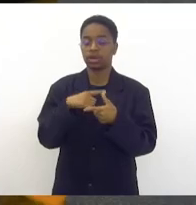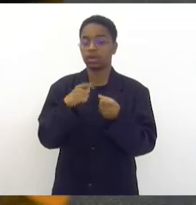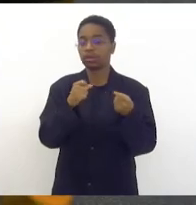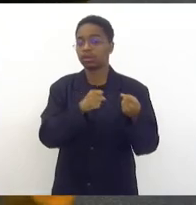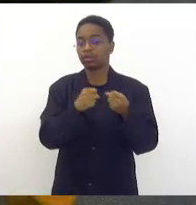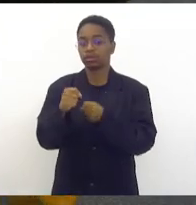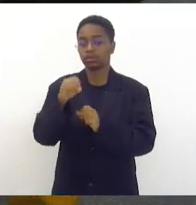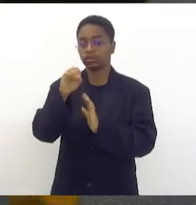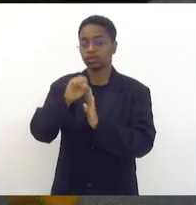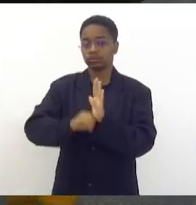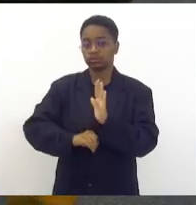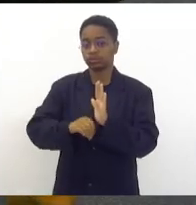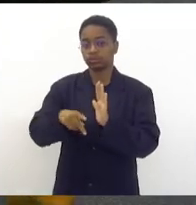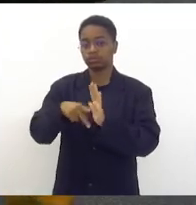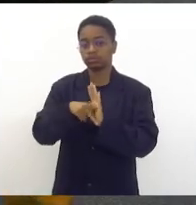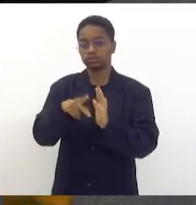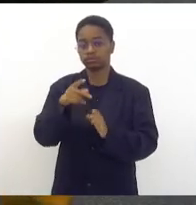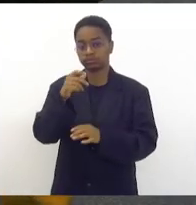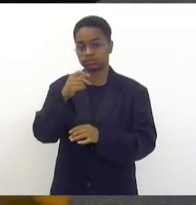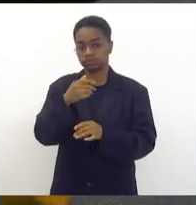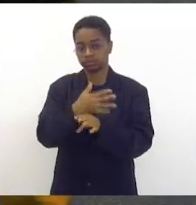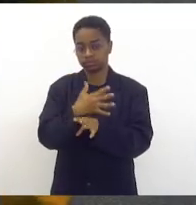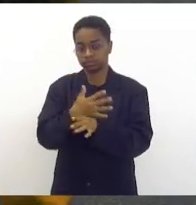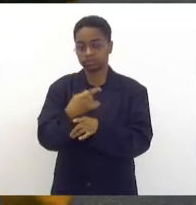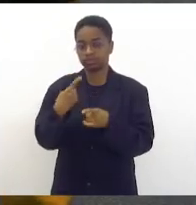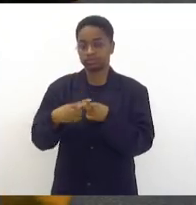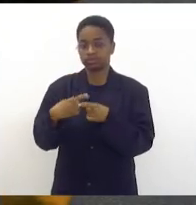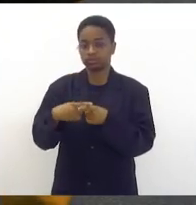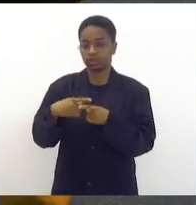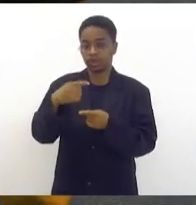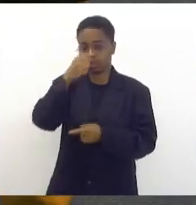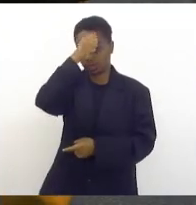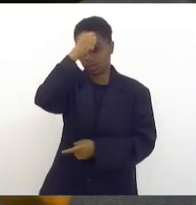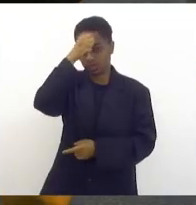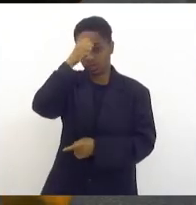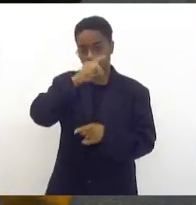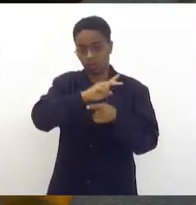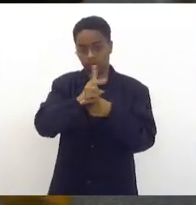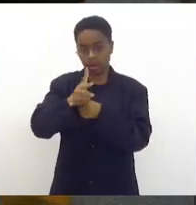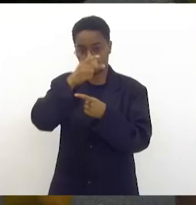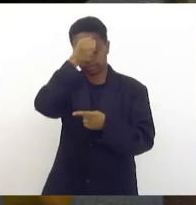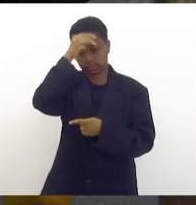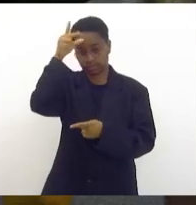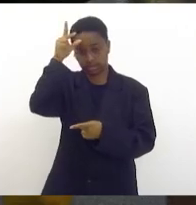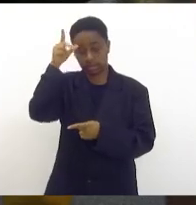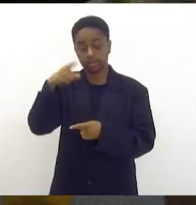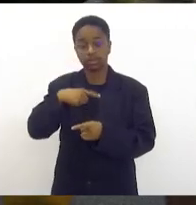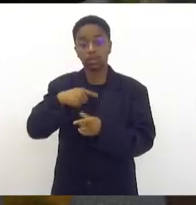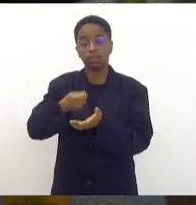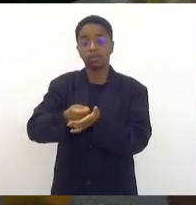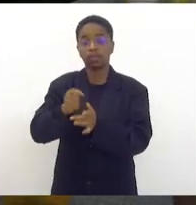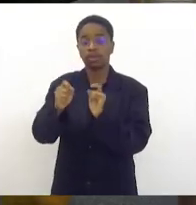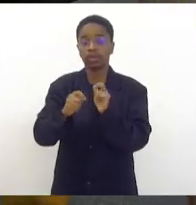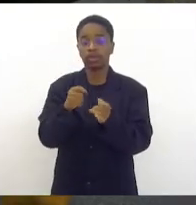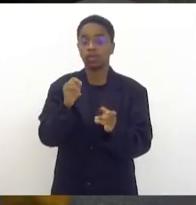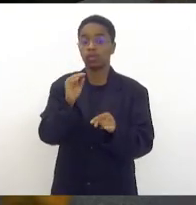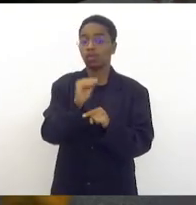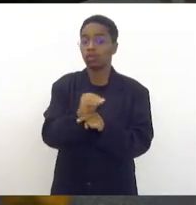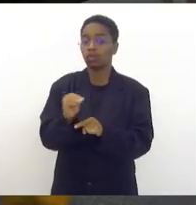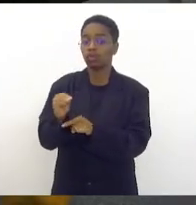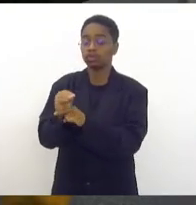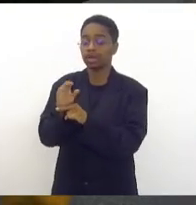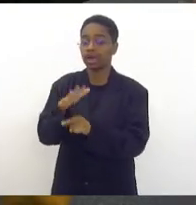ofício no município. Não poderá, porque a Guarda Municipal está com prerrogativas de cuidar do